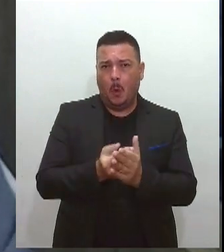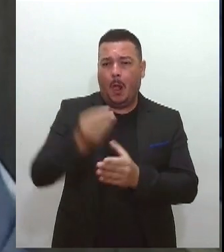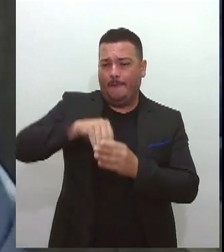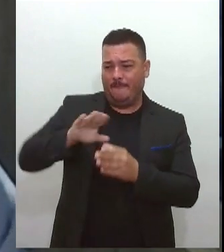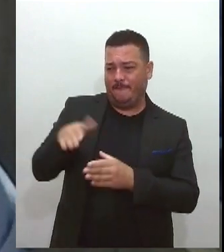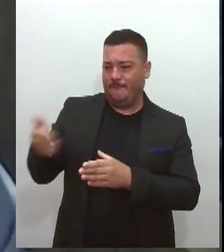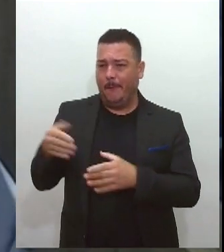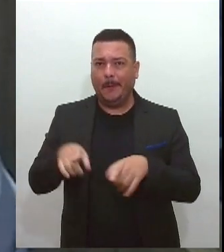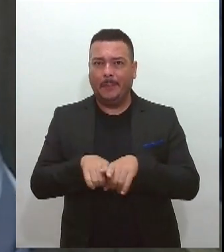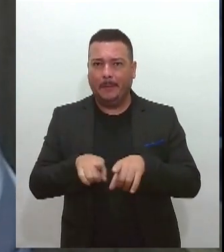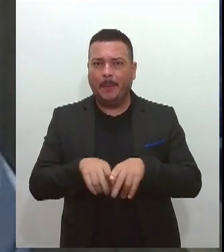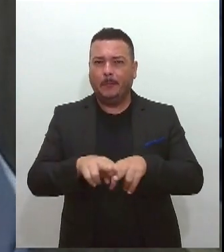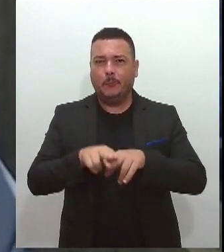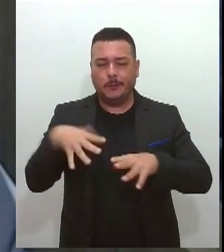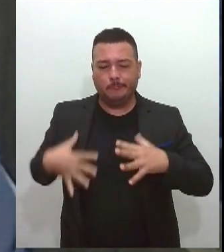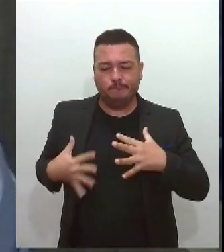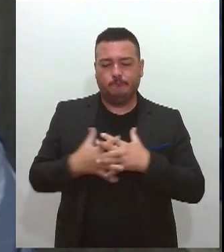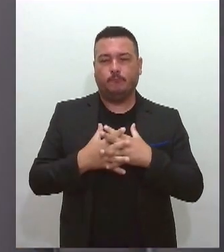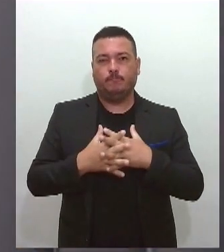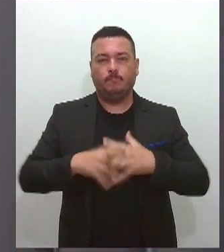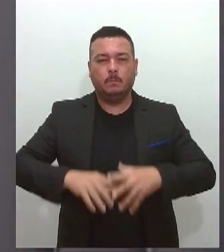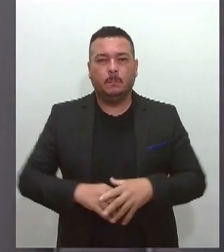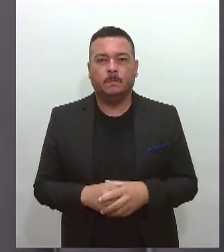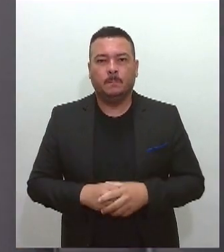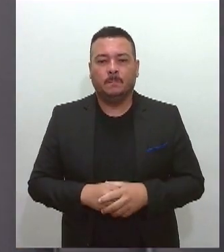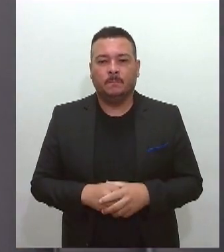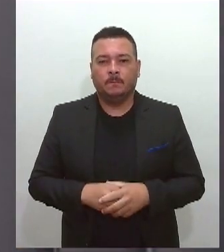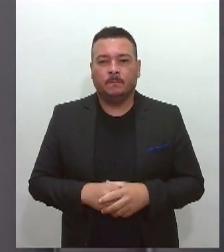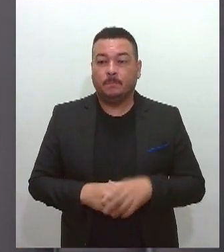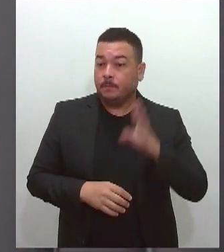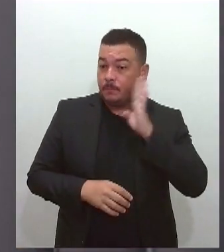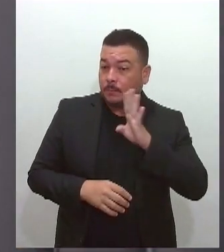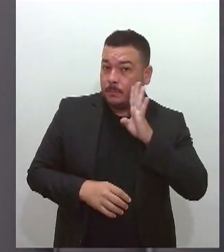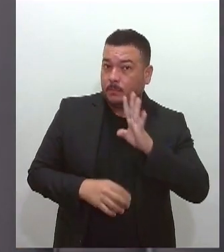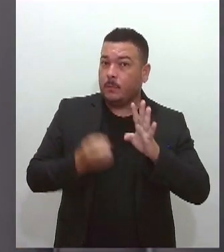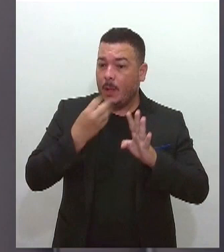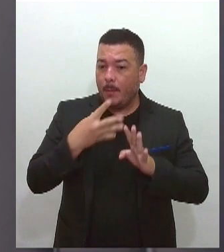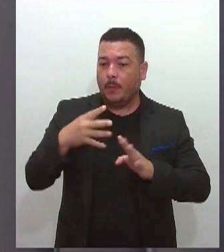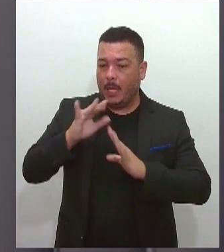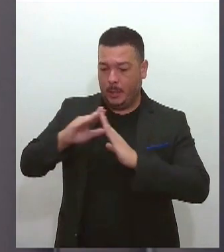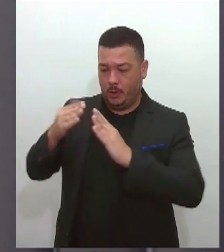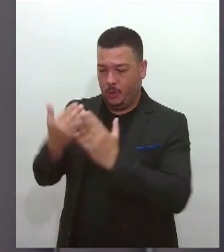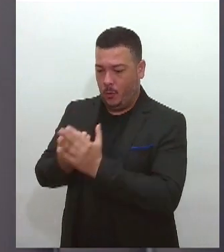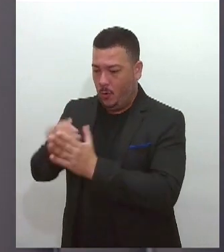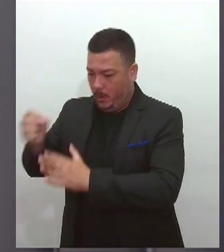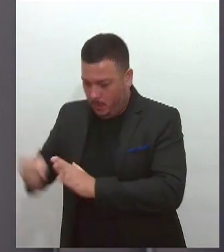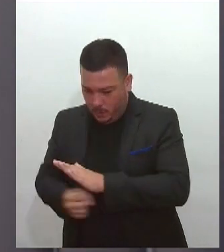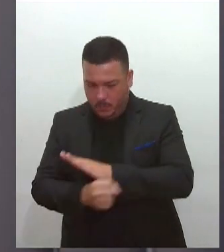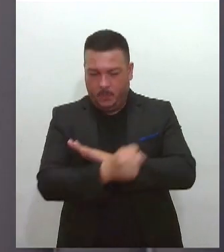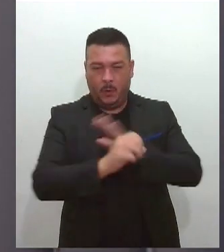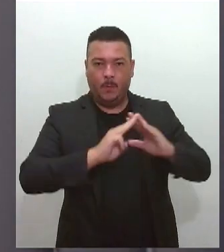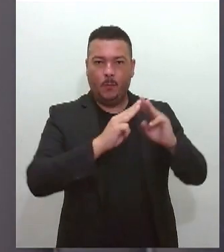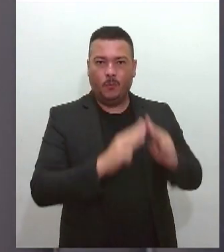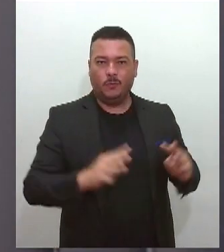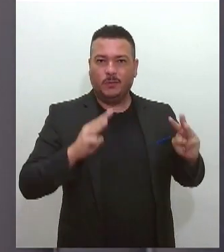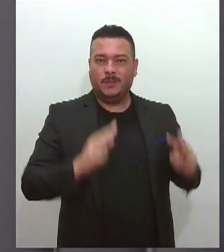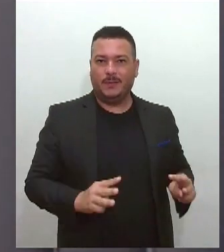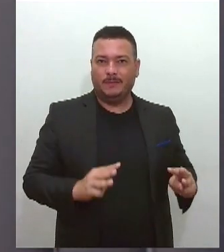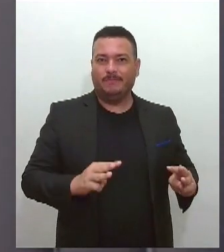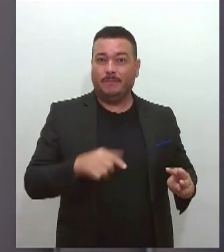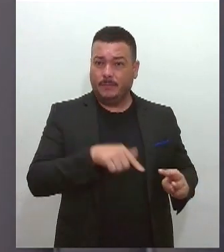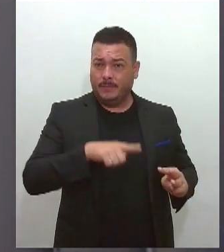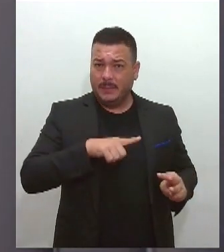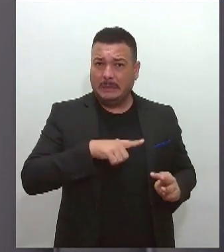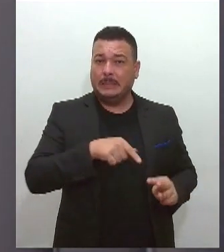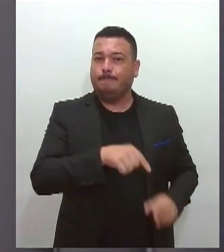que eu encaixei na minha pesquisa. Legal você falar que é importante levar as escolas ao museu, aos museus, né? A gente tem museus aqui importantíssimos no